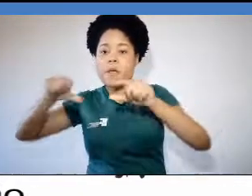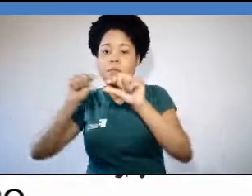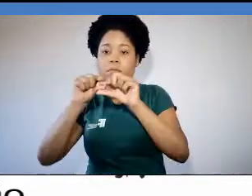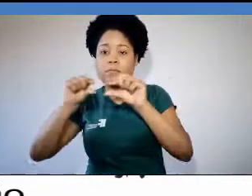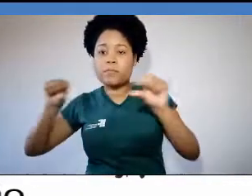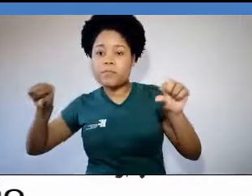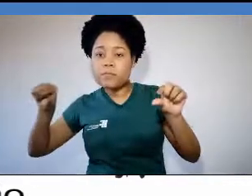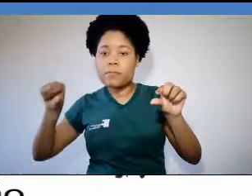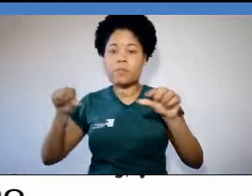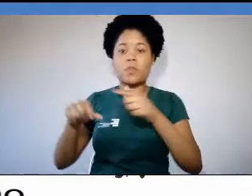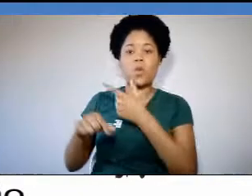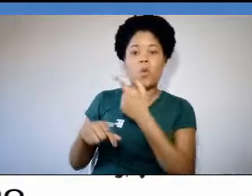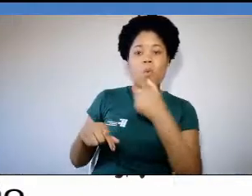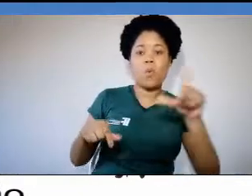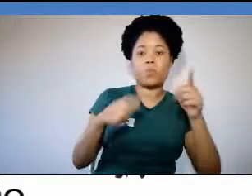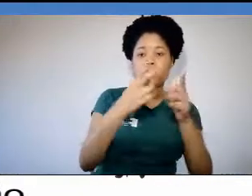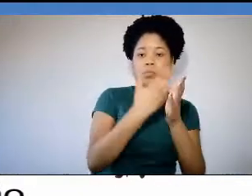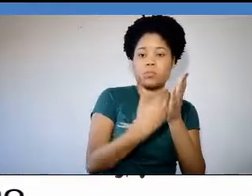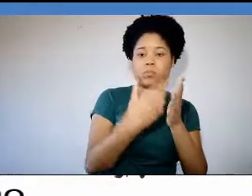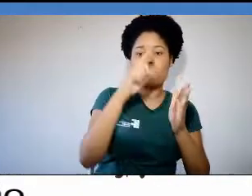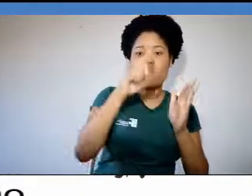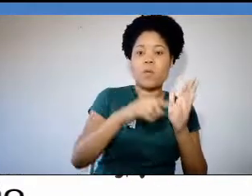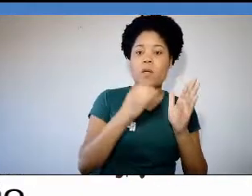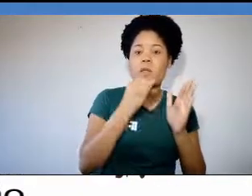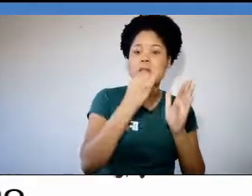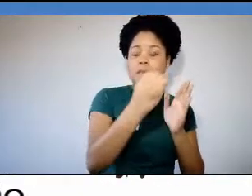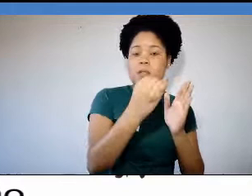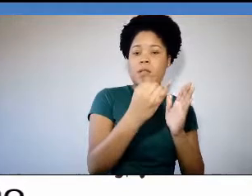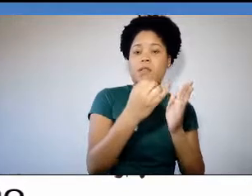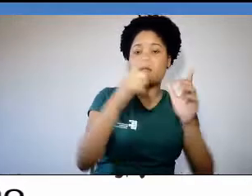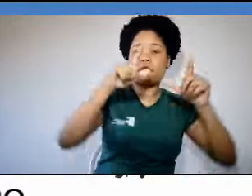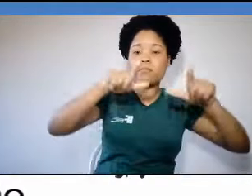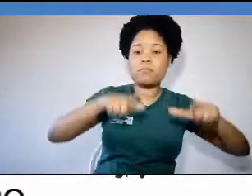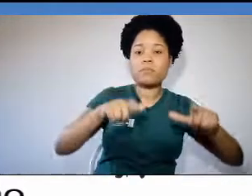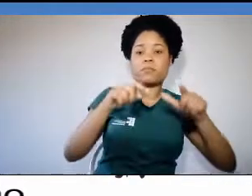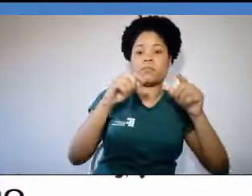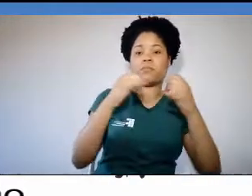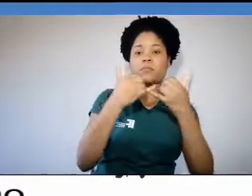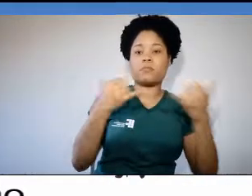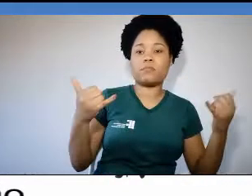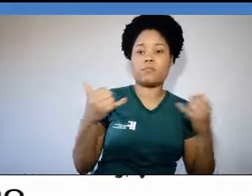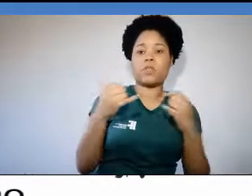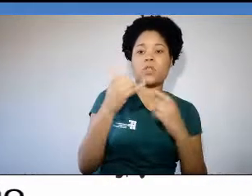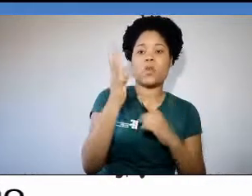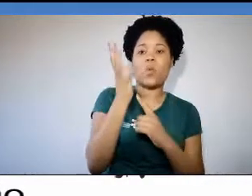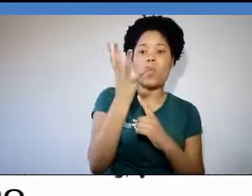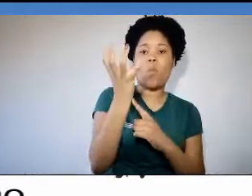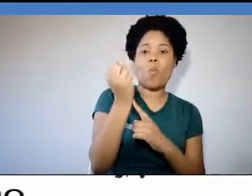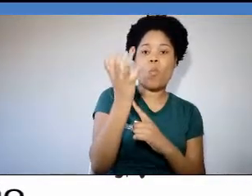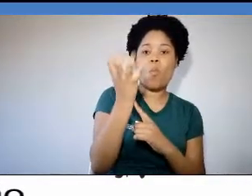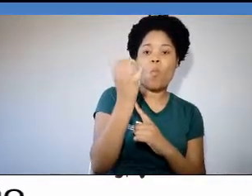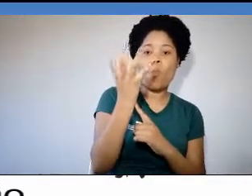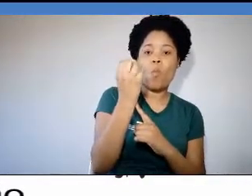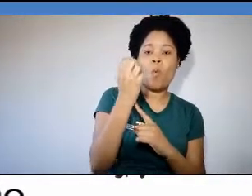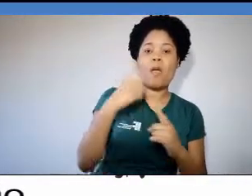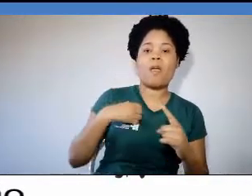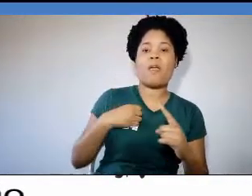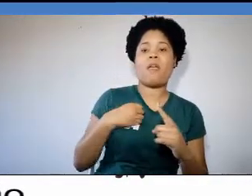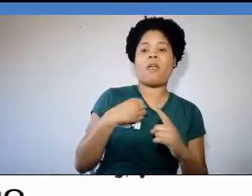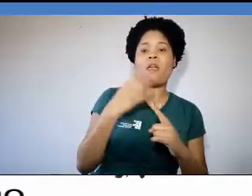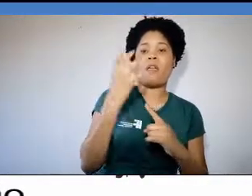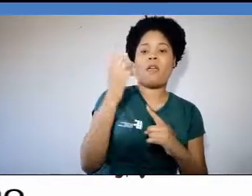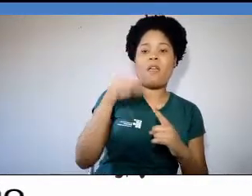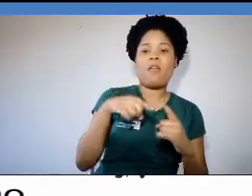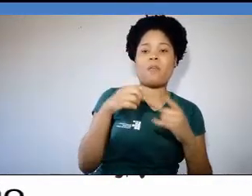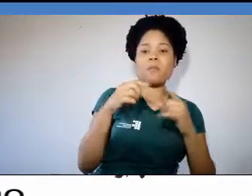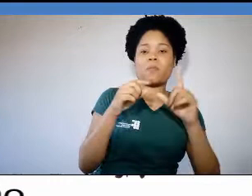esse aqui é um exemplo de placa de rede de Wi-Fi, que utiliza um sistema sem fio, por